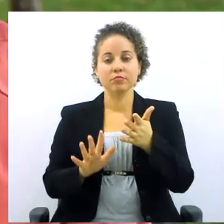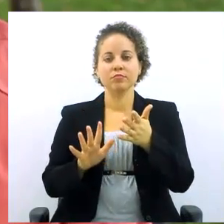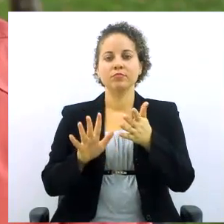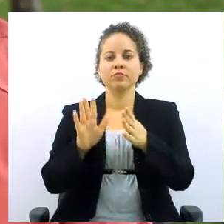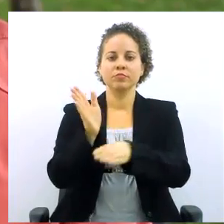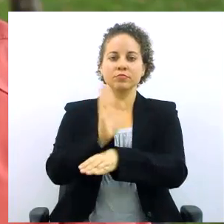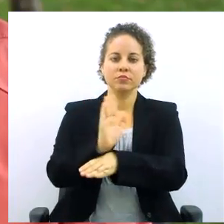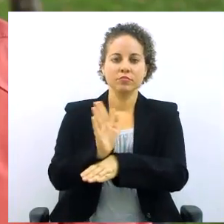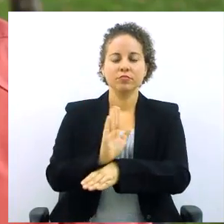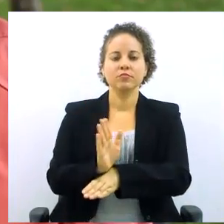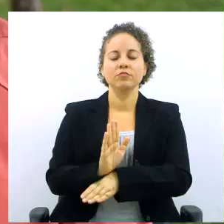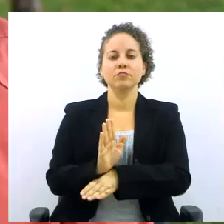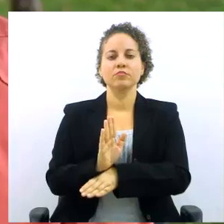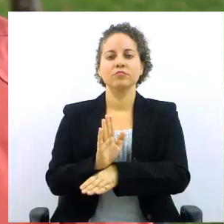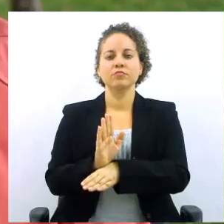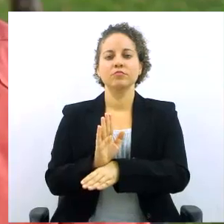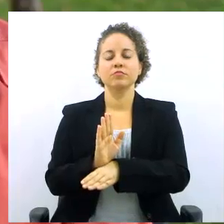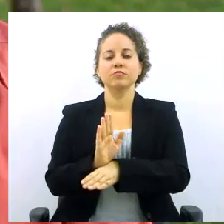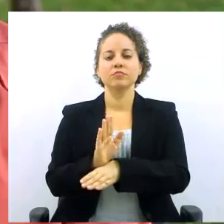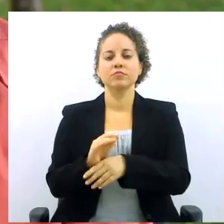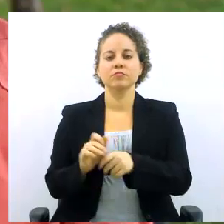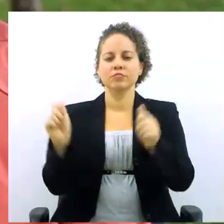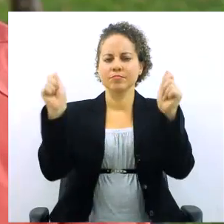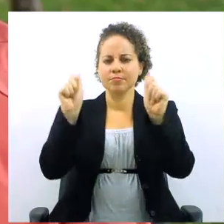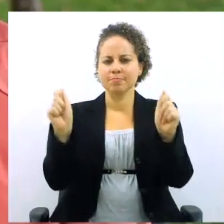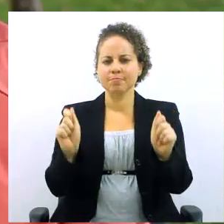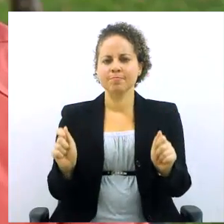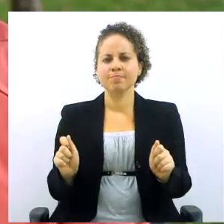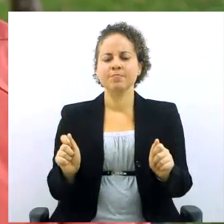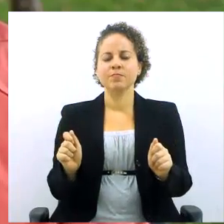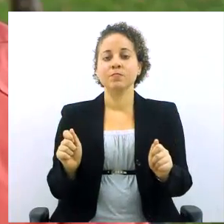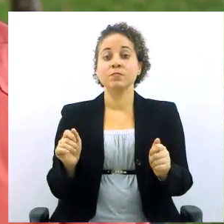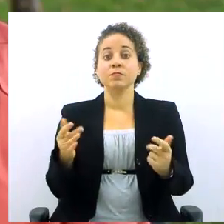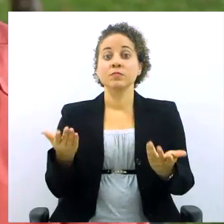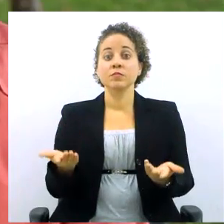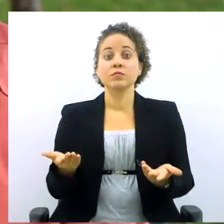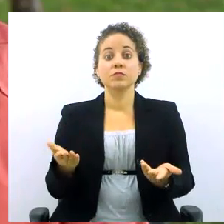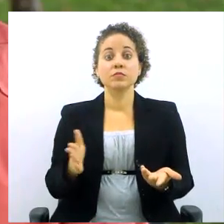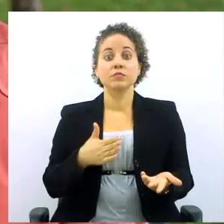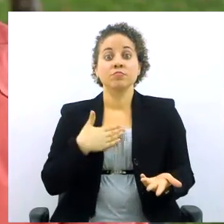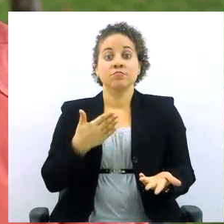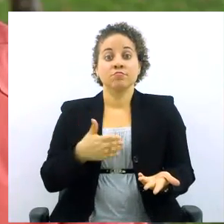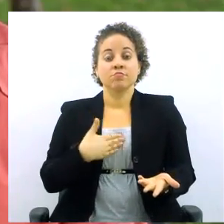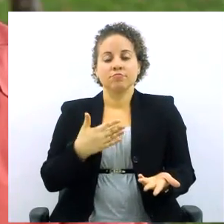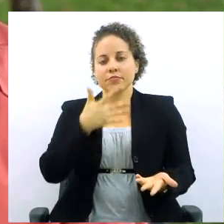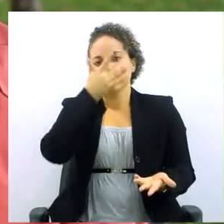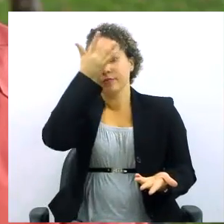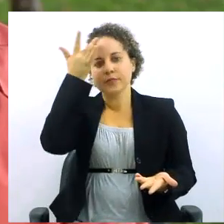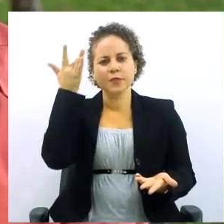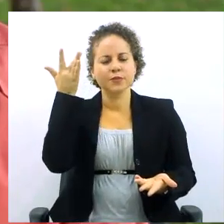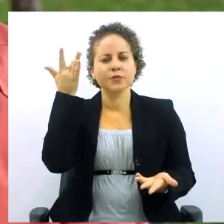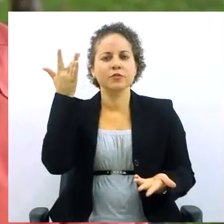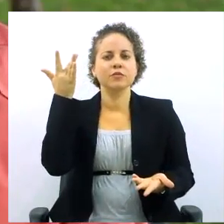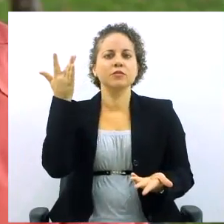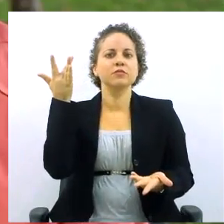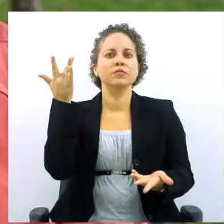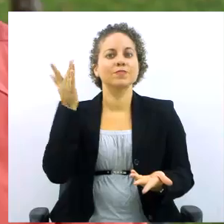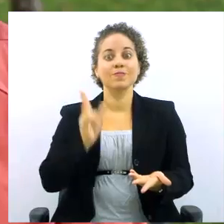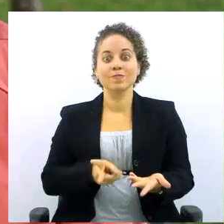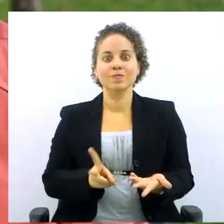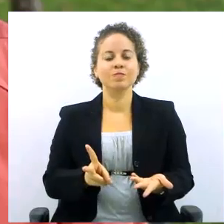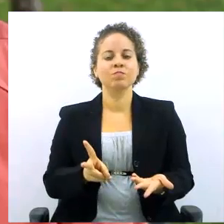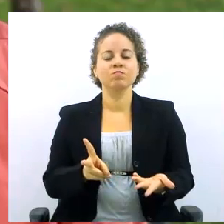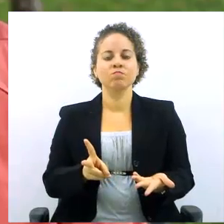etc., como uma coisa que deveria ser assustadora para a humanidade a todo momento,